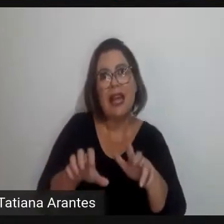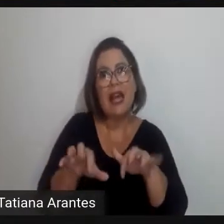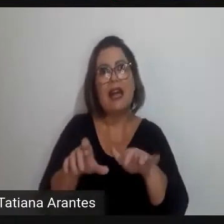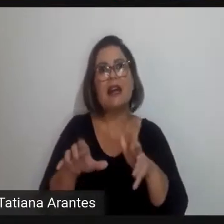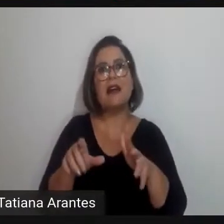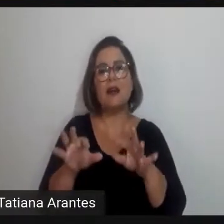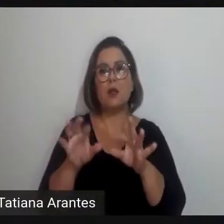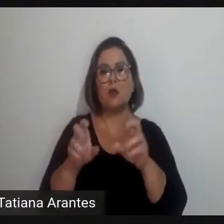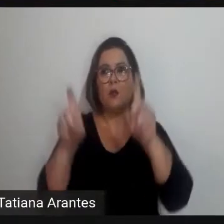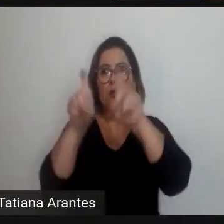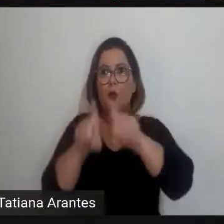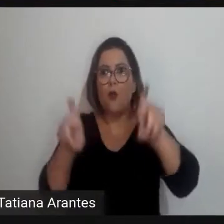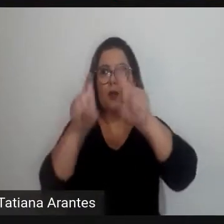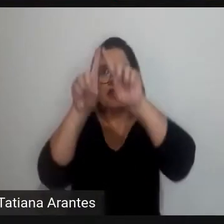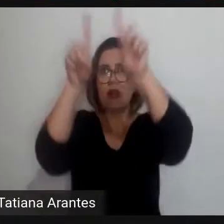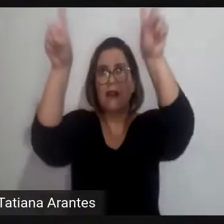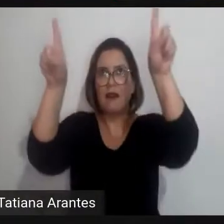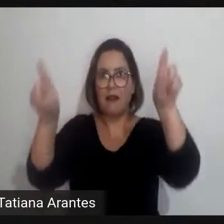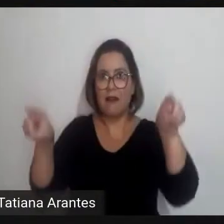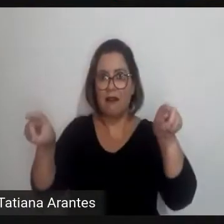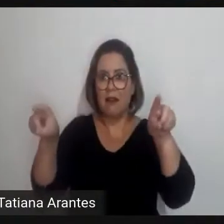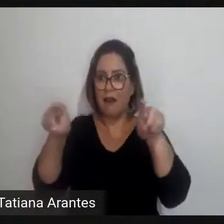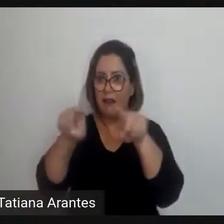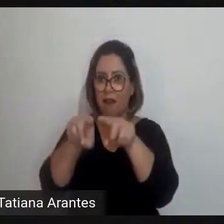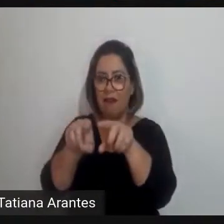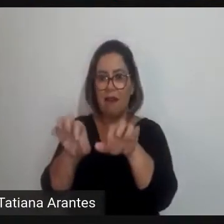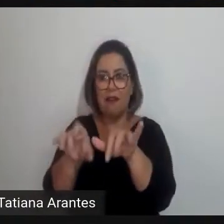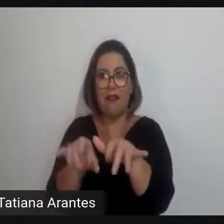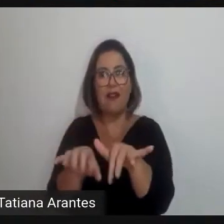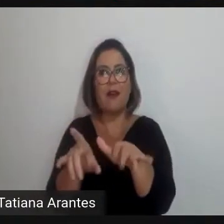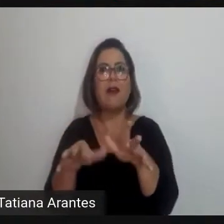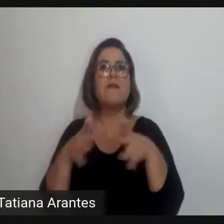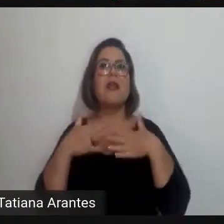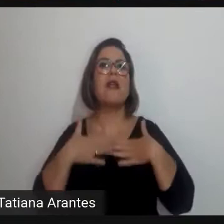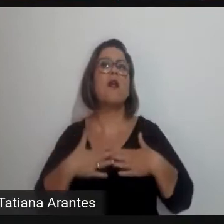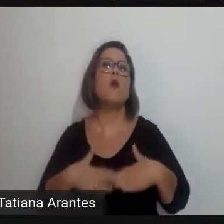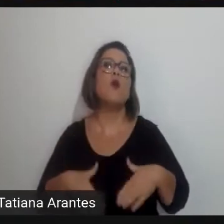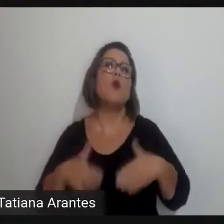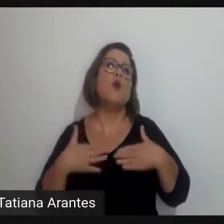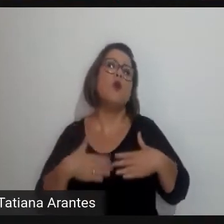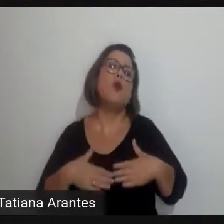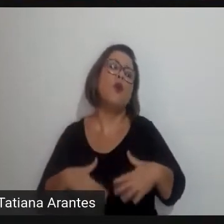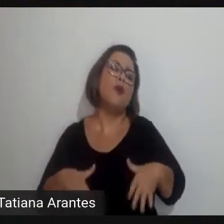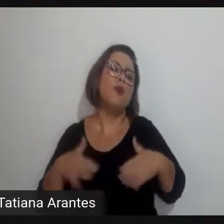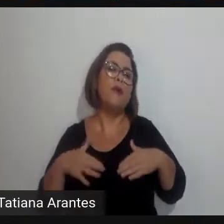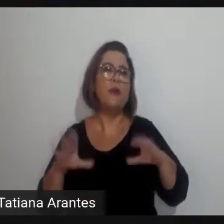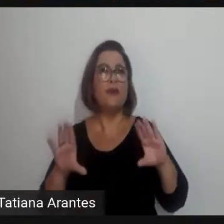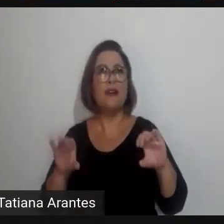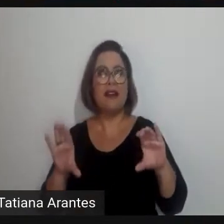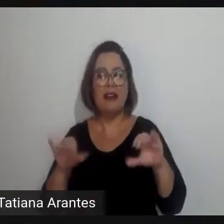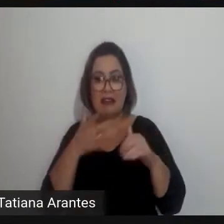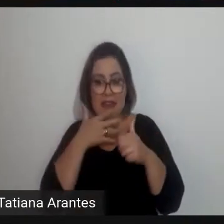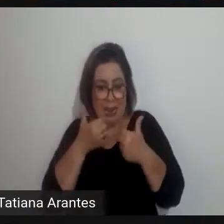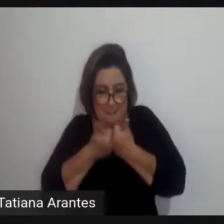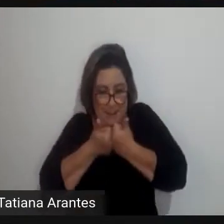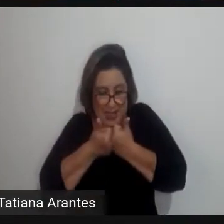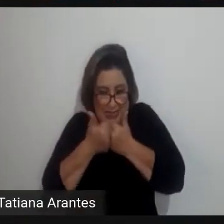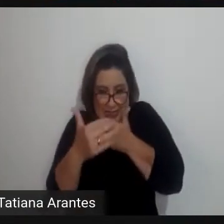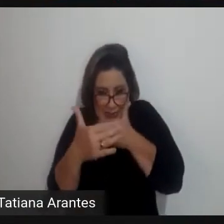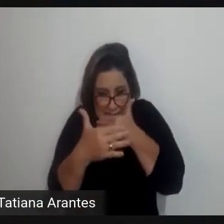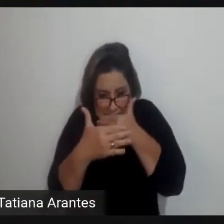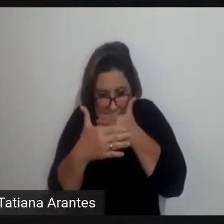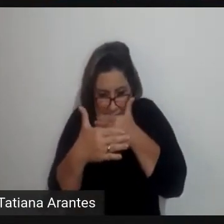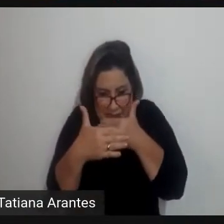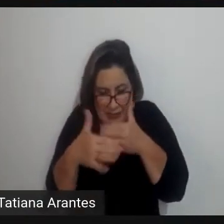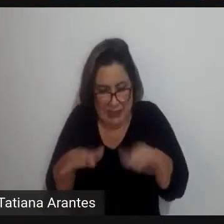né? Porque é muito mais confortável. A situação ideal é que, ao digitar, eu apoie,